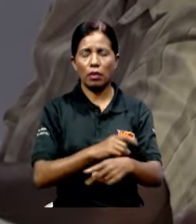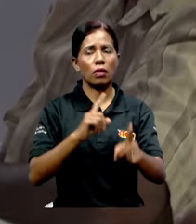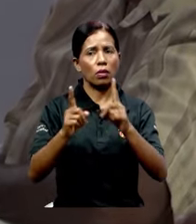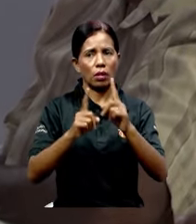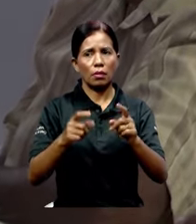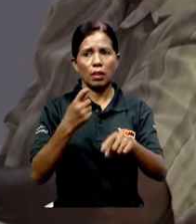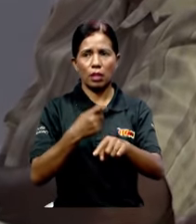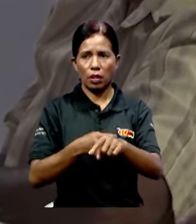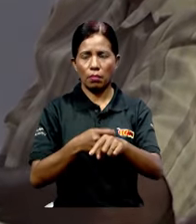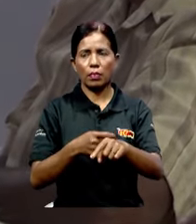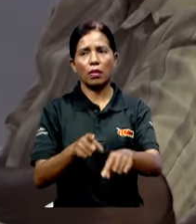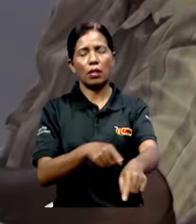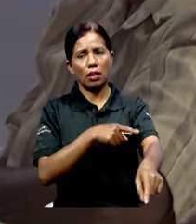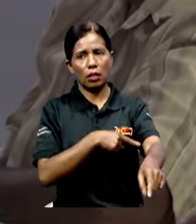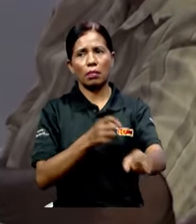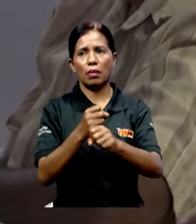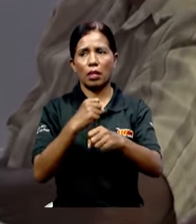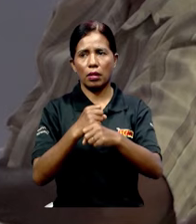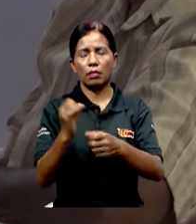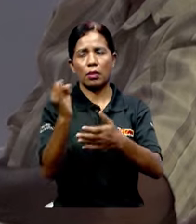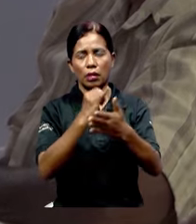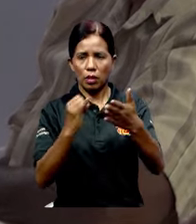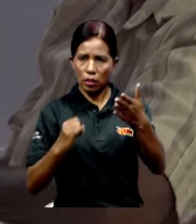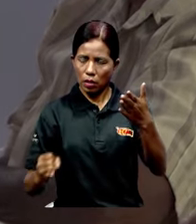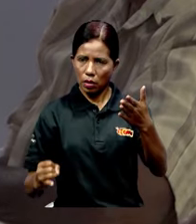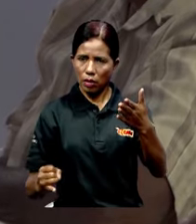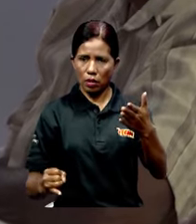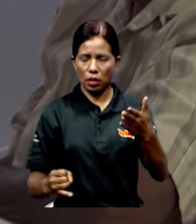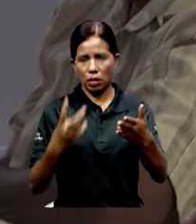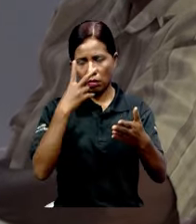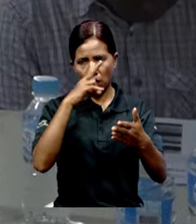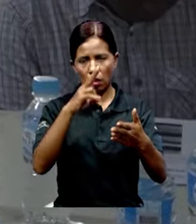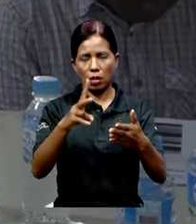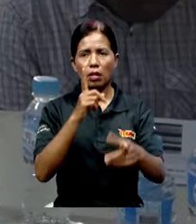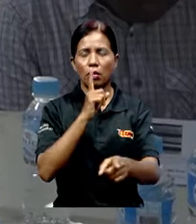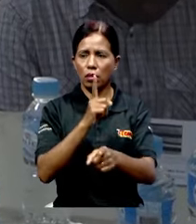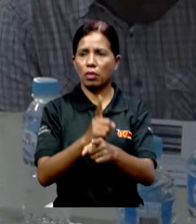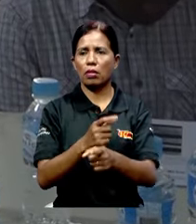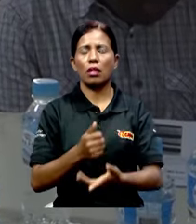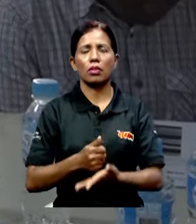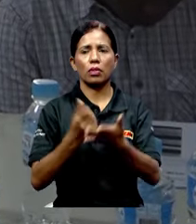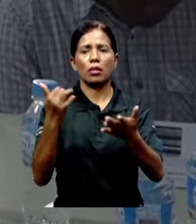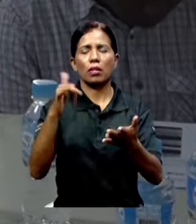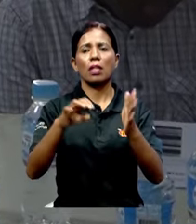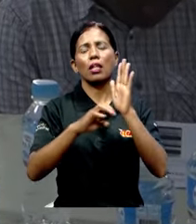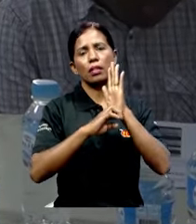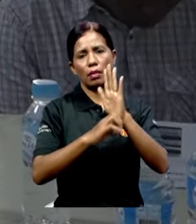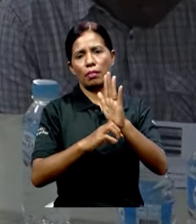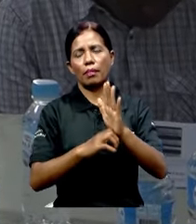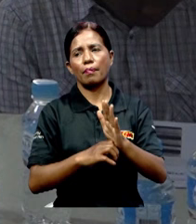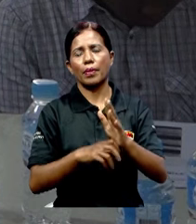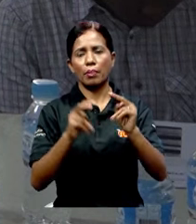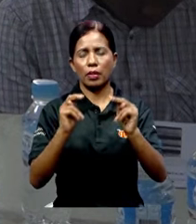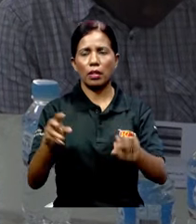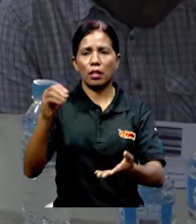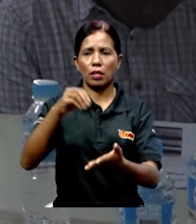prazo, bele design, ita bele desenha medidas, intervenções ne be apropriado ori facilitasira. Exemplo ida. Precisa